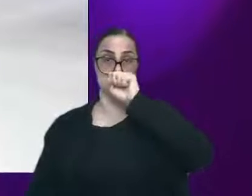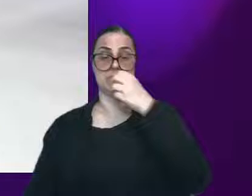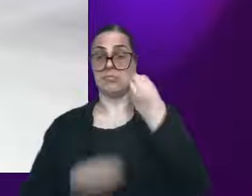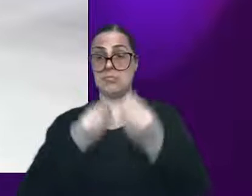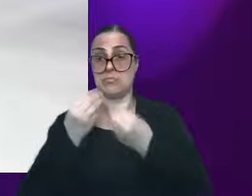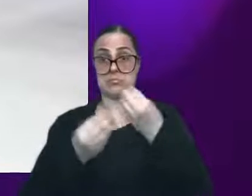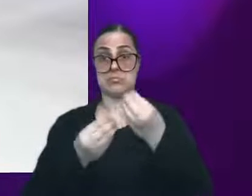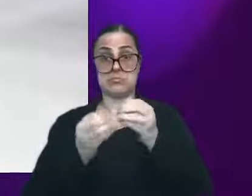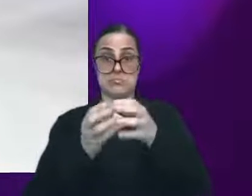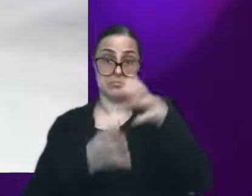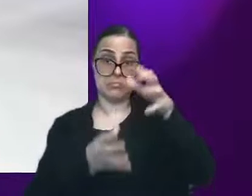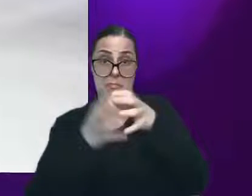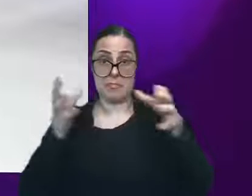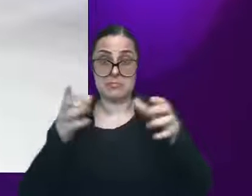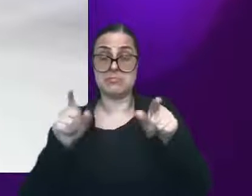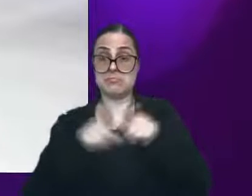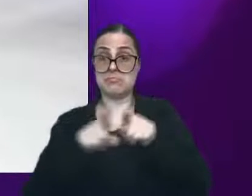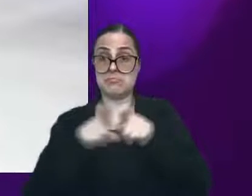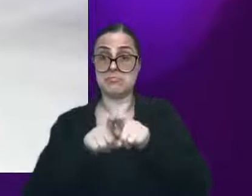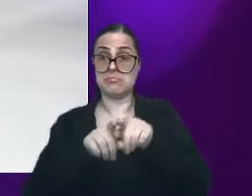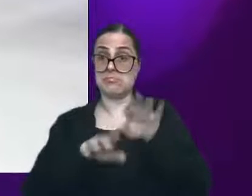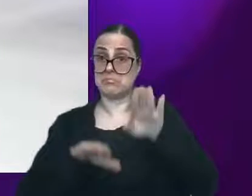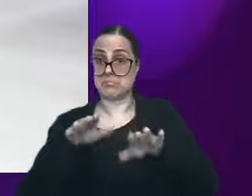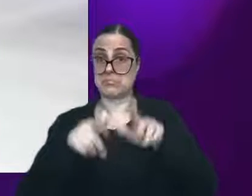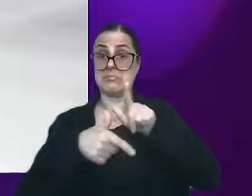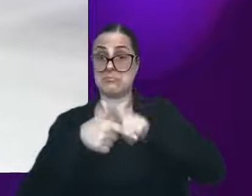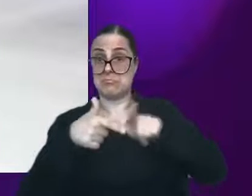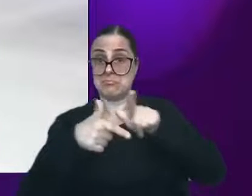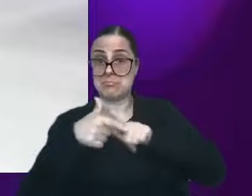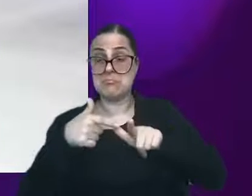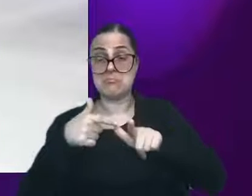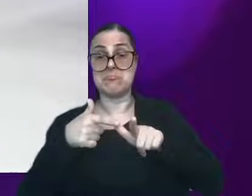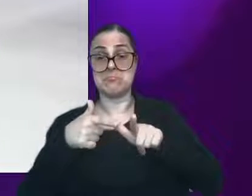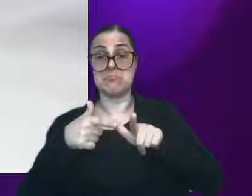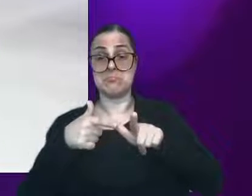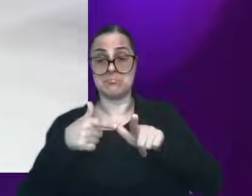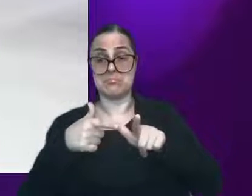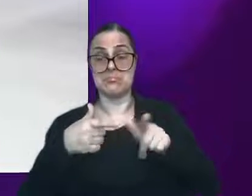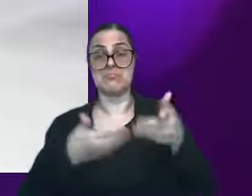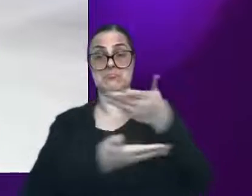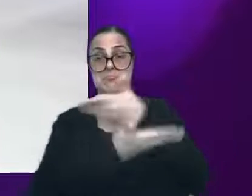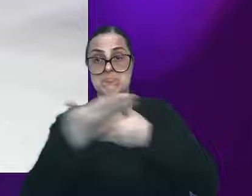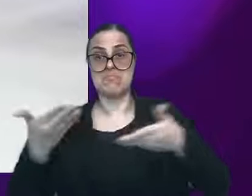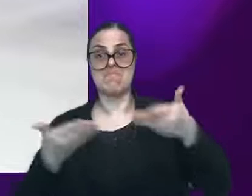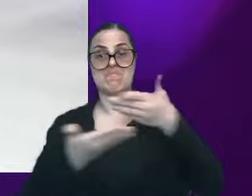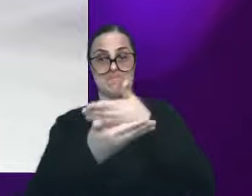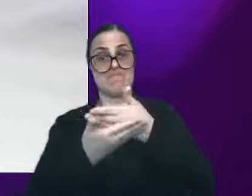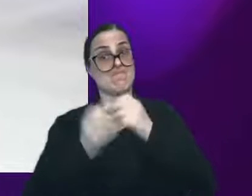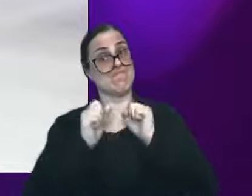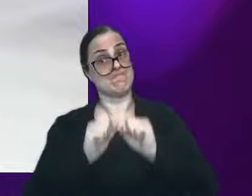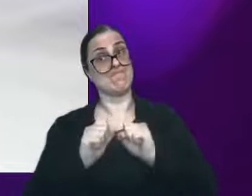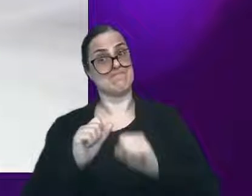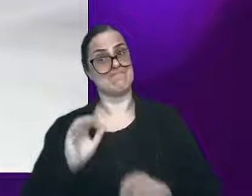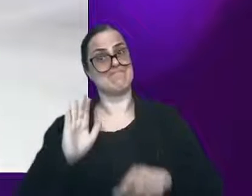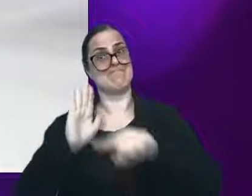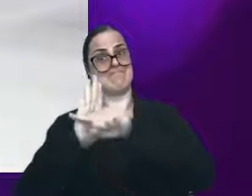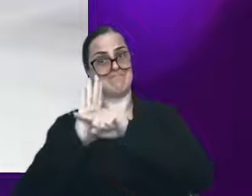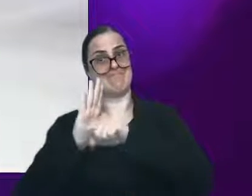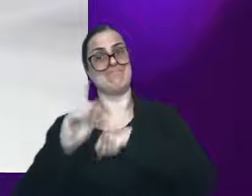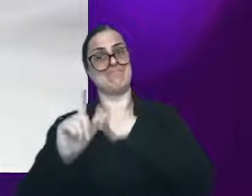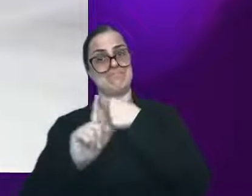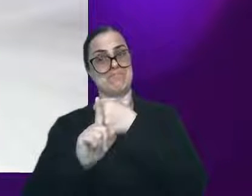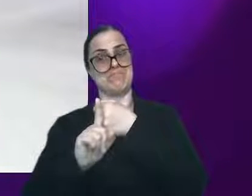expansão volêmica e o fluid overload também se relaciona a desfechos negativos. Então, eu